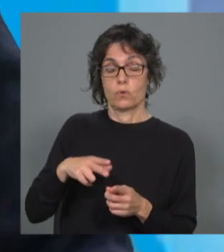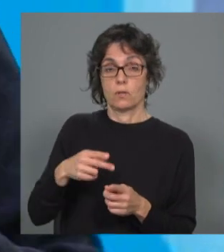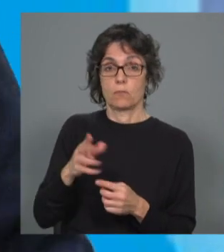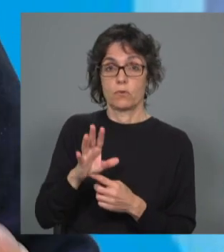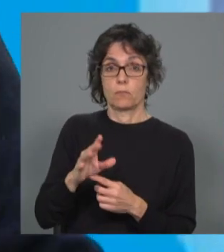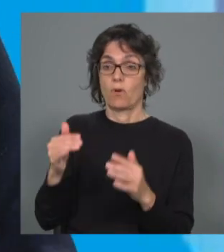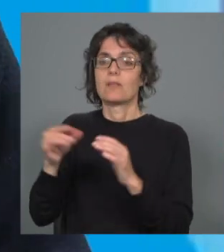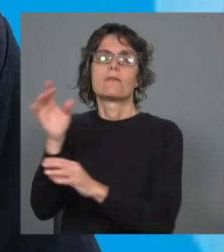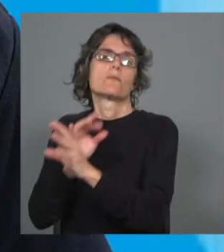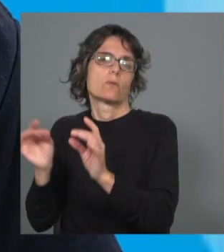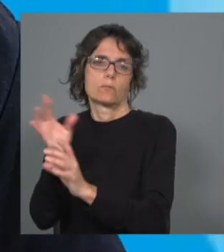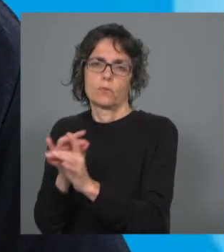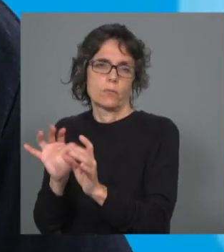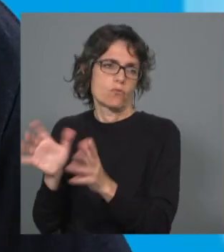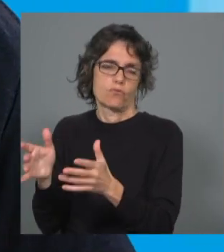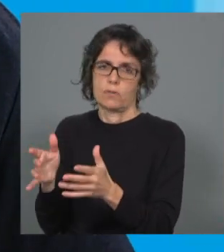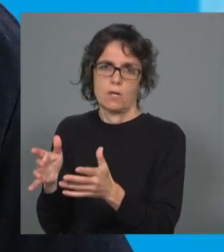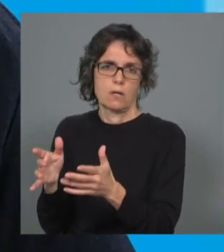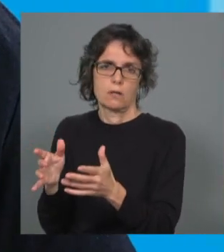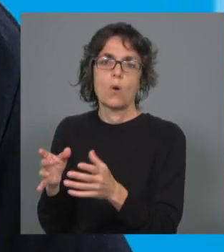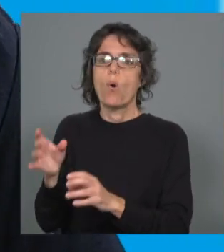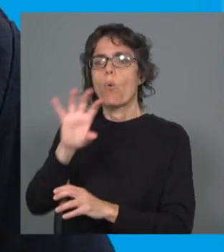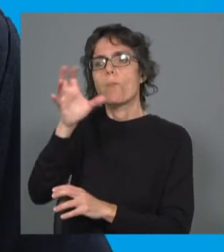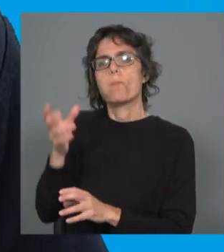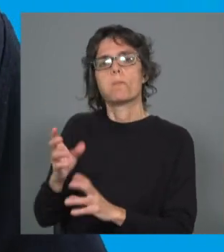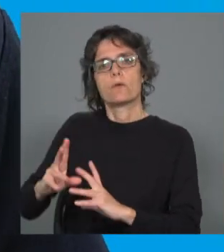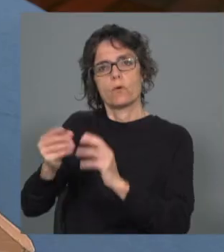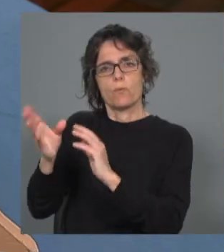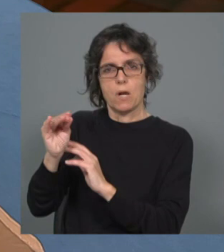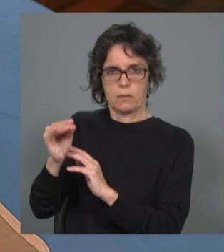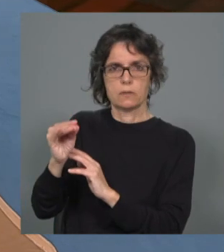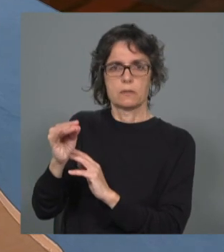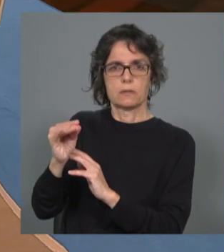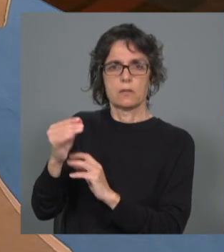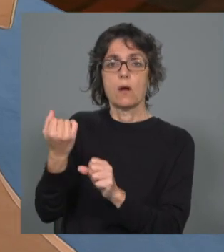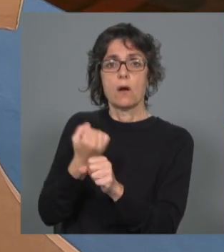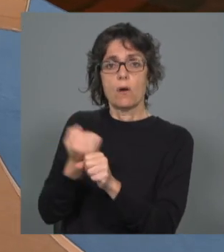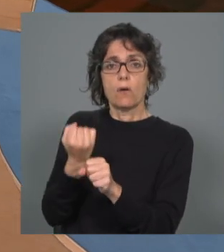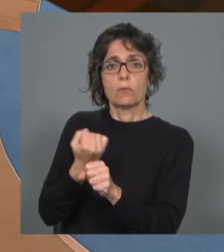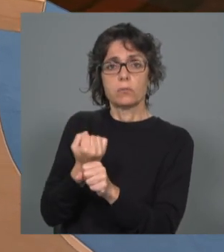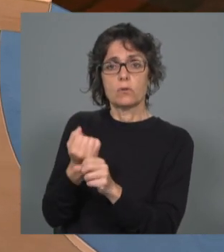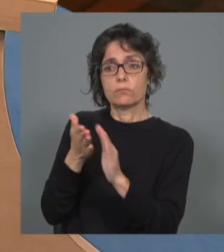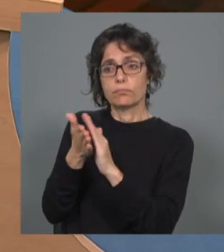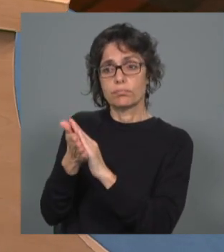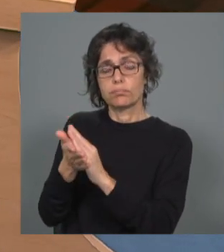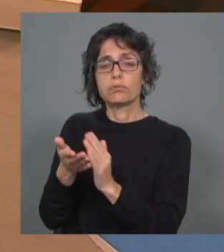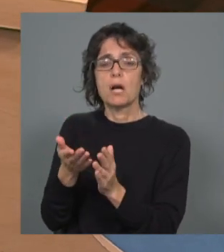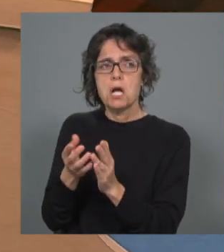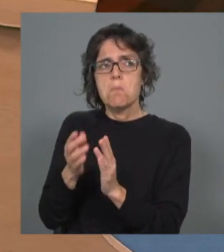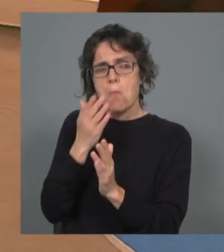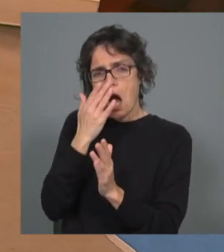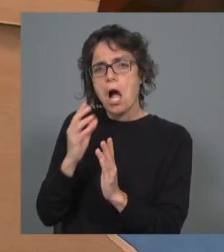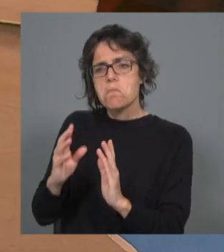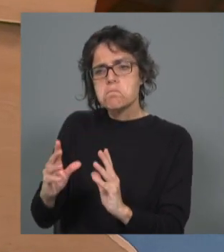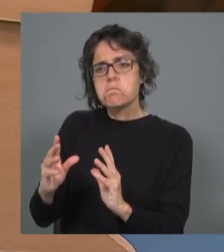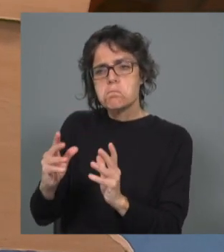Europa, podemos dizer, ou nos países mais desenvolvidos, o emprego com algumas dificuldades, mas vai retomando